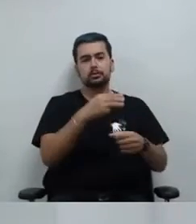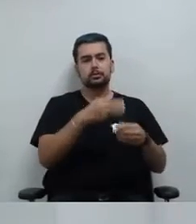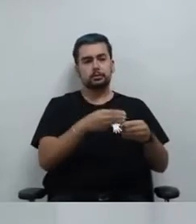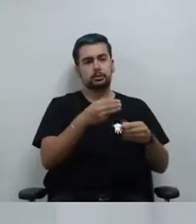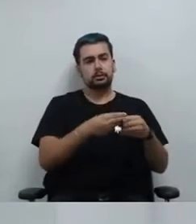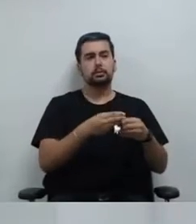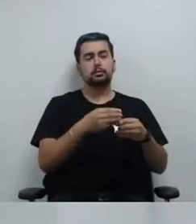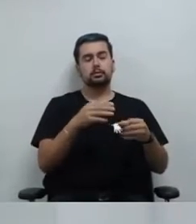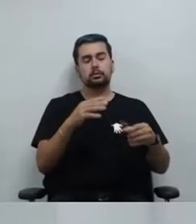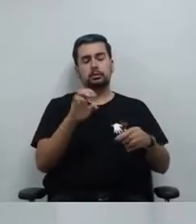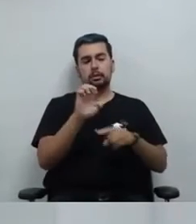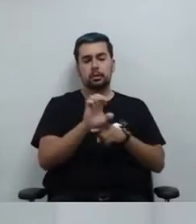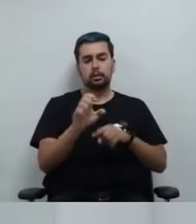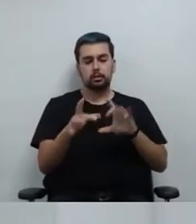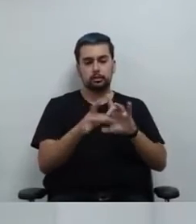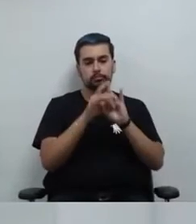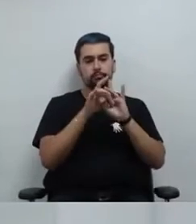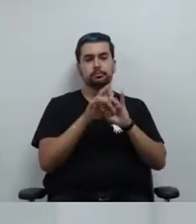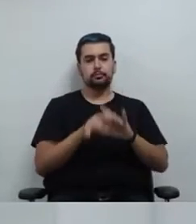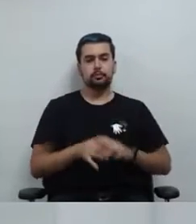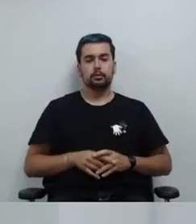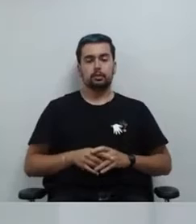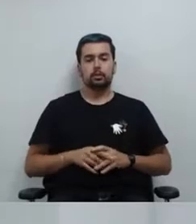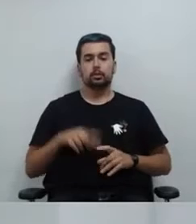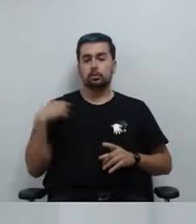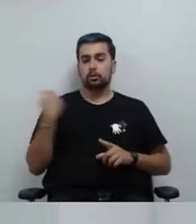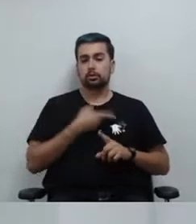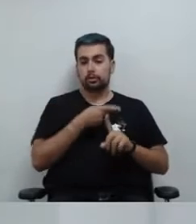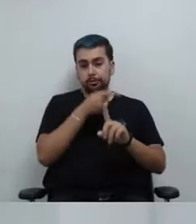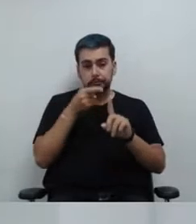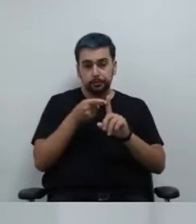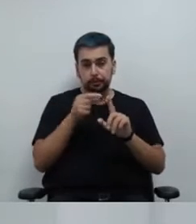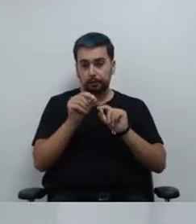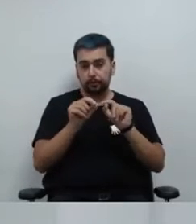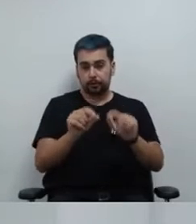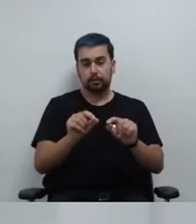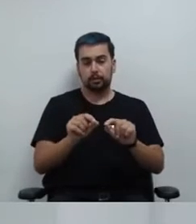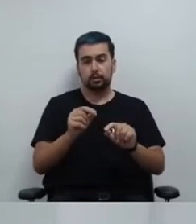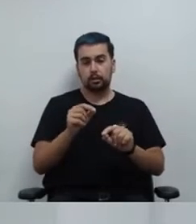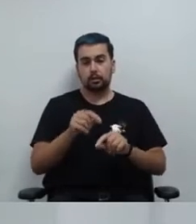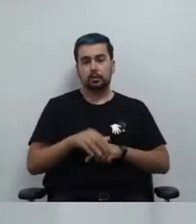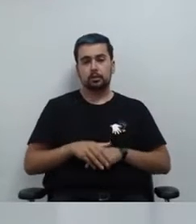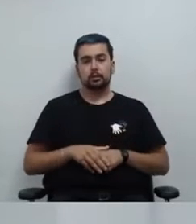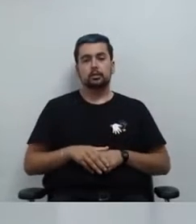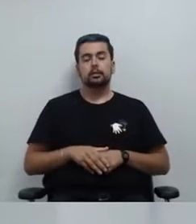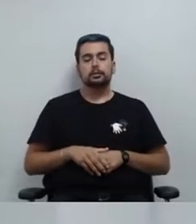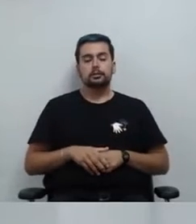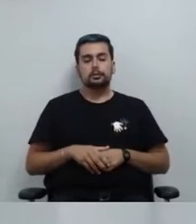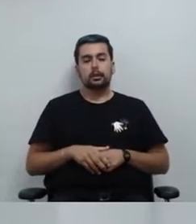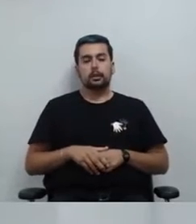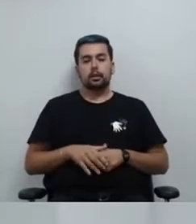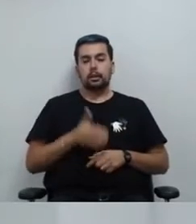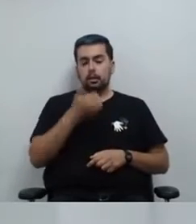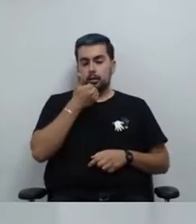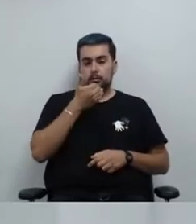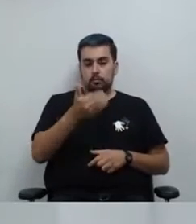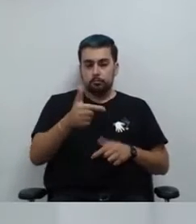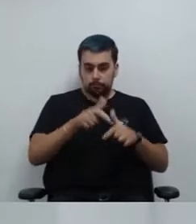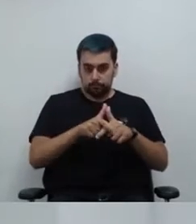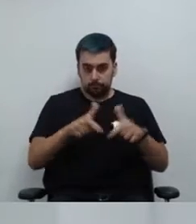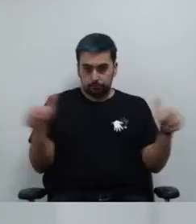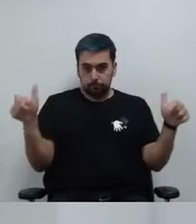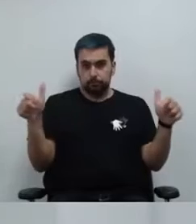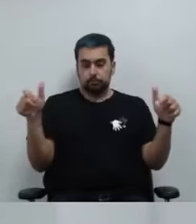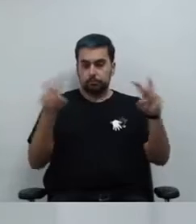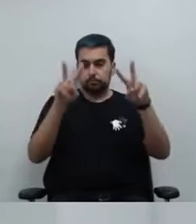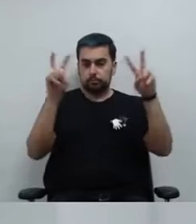União. Mas o nosso objetivo aqui é pedir um ampliamento na